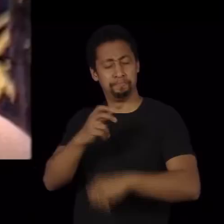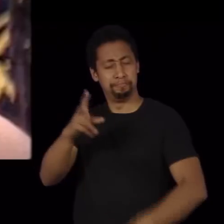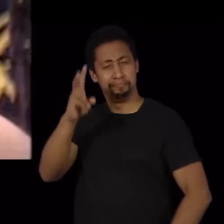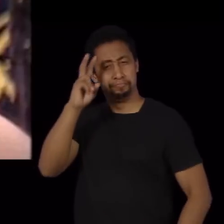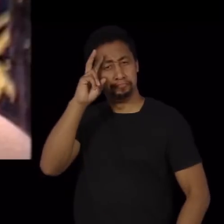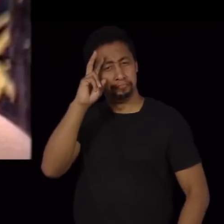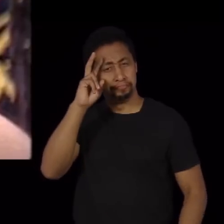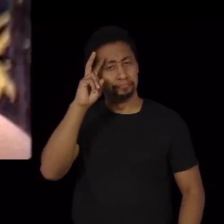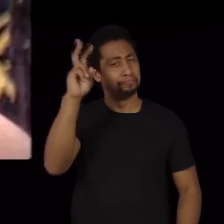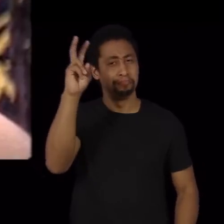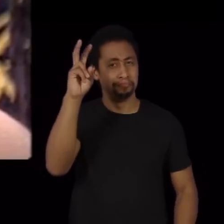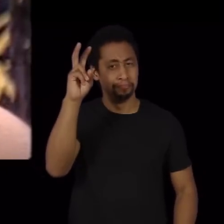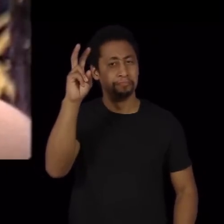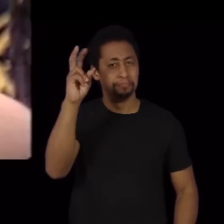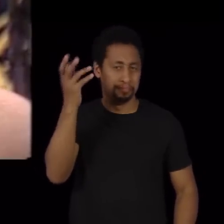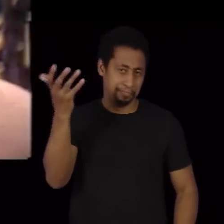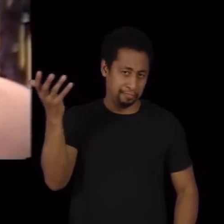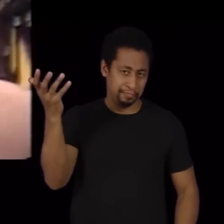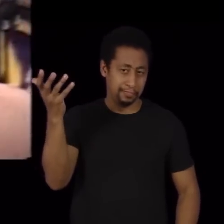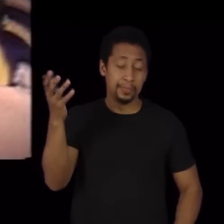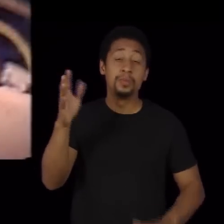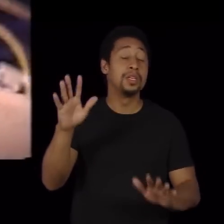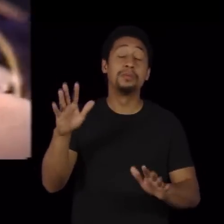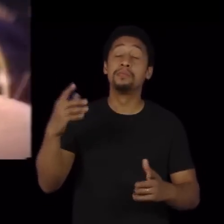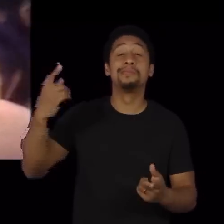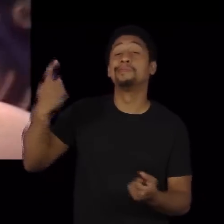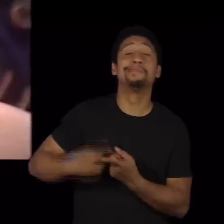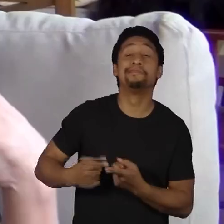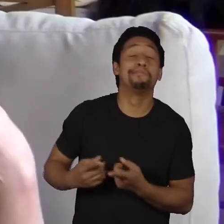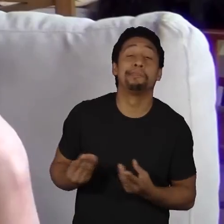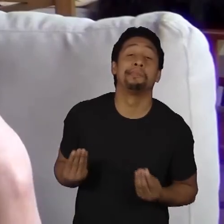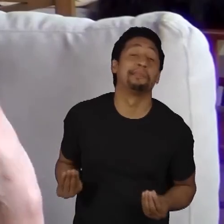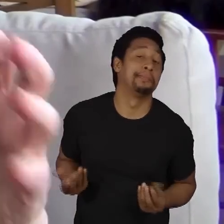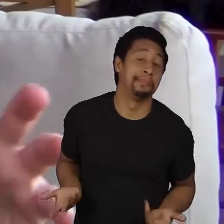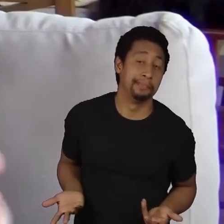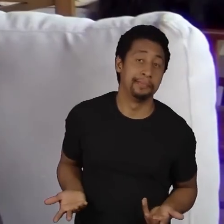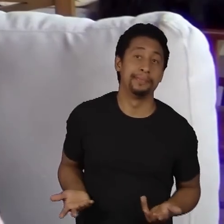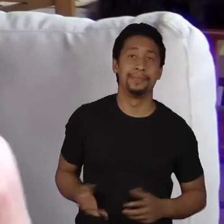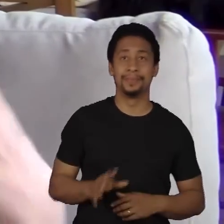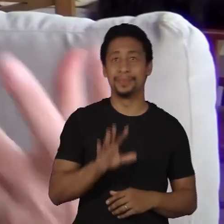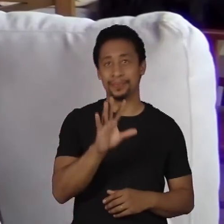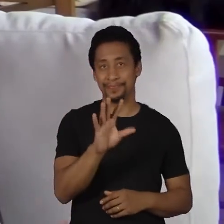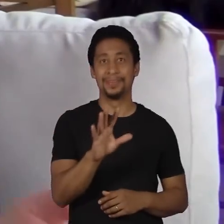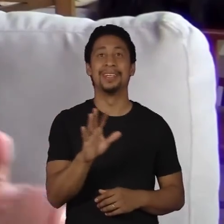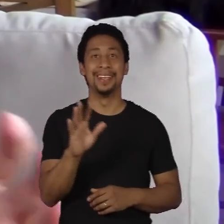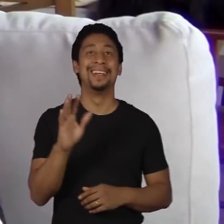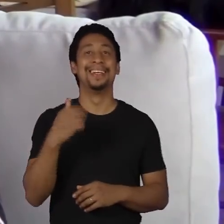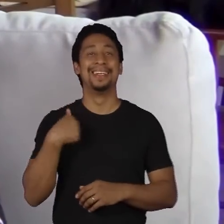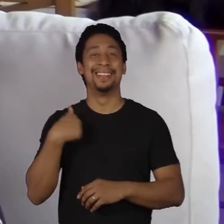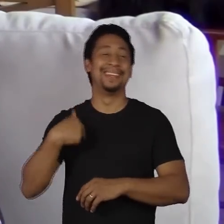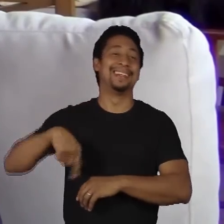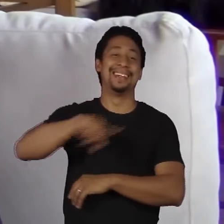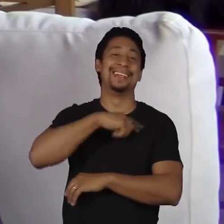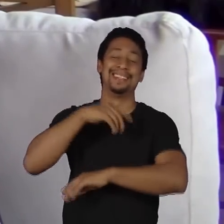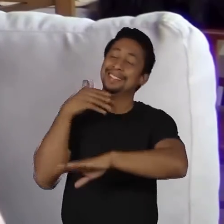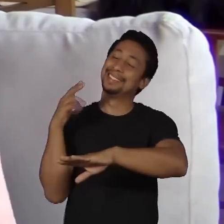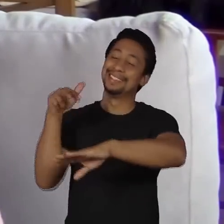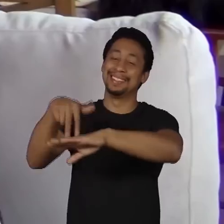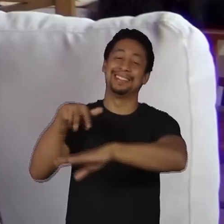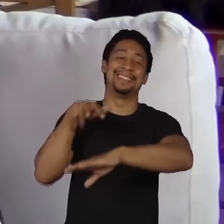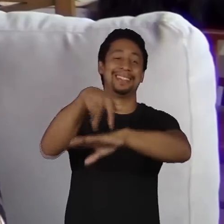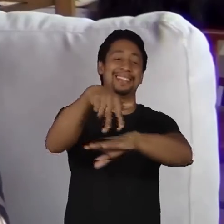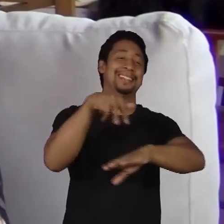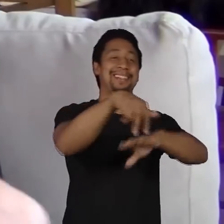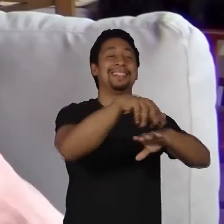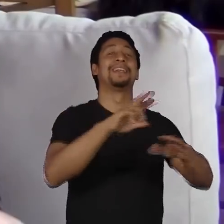sabedoria. Para quem? Todas as nossas estreias, muitas vezes que ela foi me ver, eu não